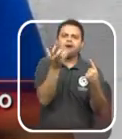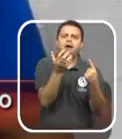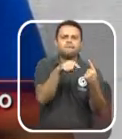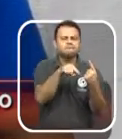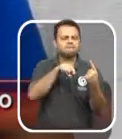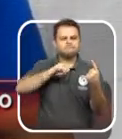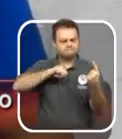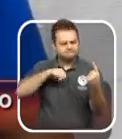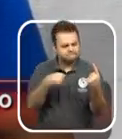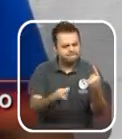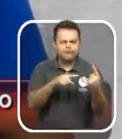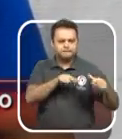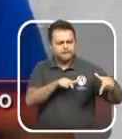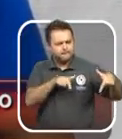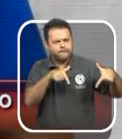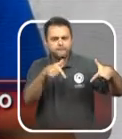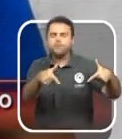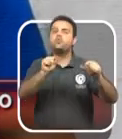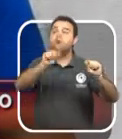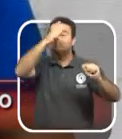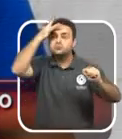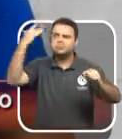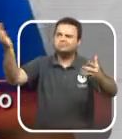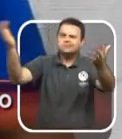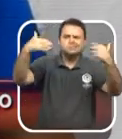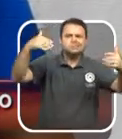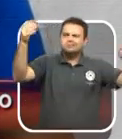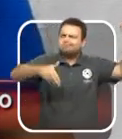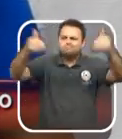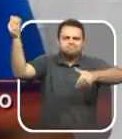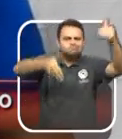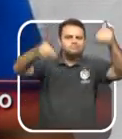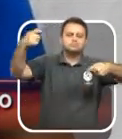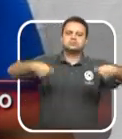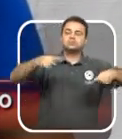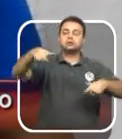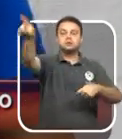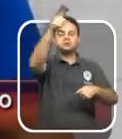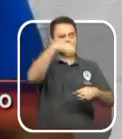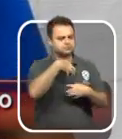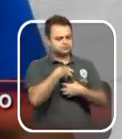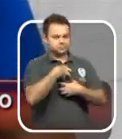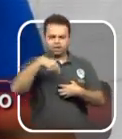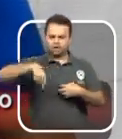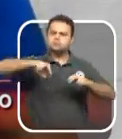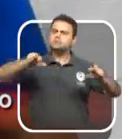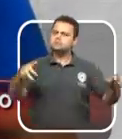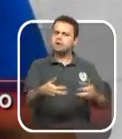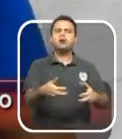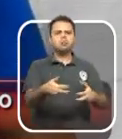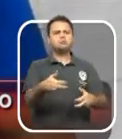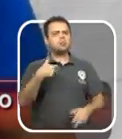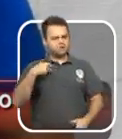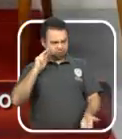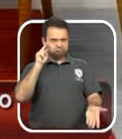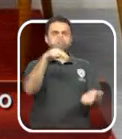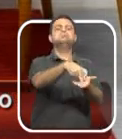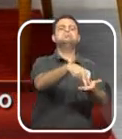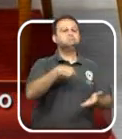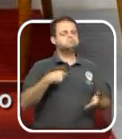sempre, ter sempre o máximo de participação da população. A população sentir que esse espaço aqui, o Poder